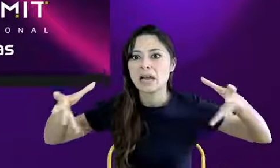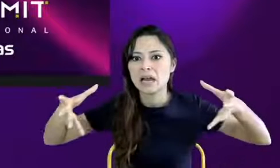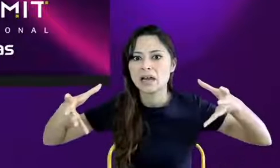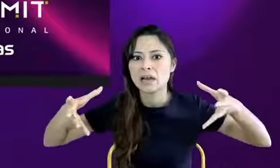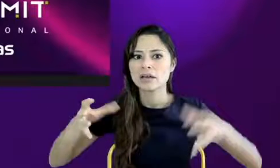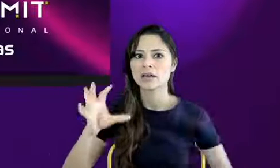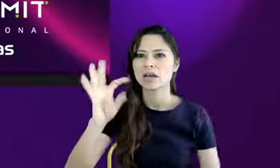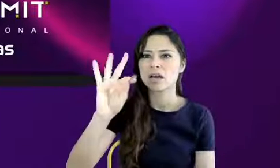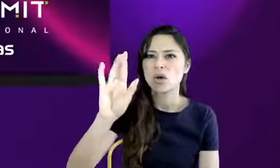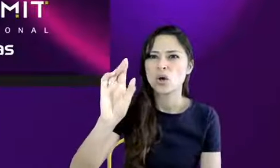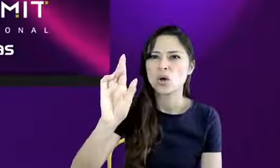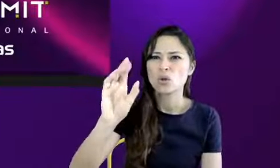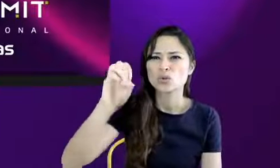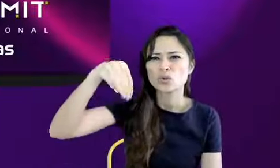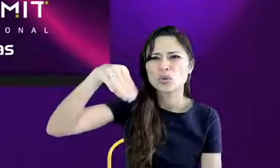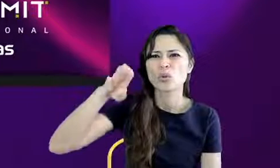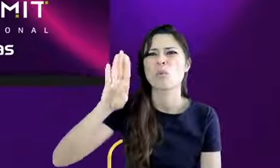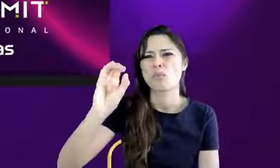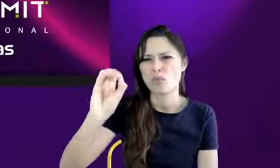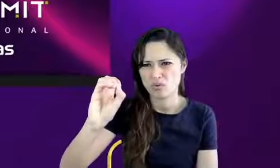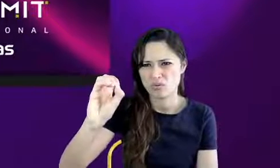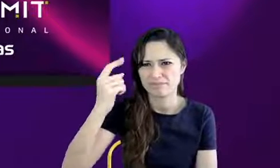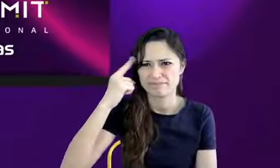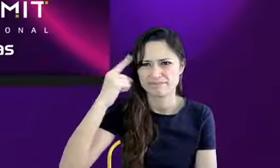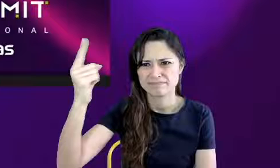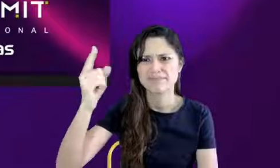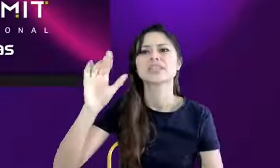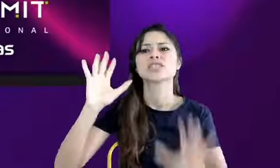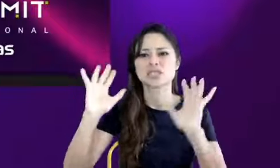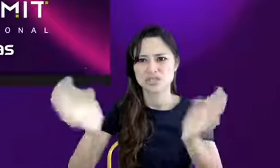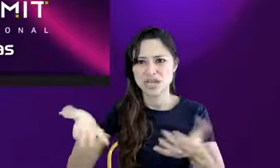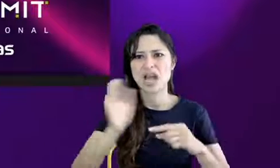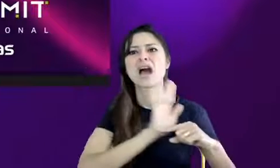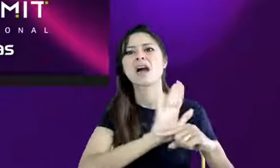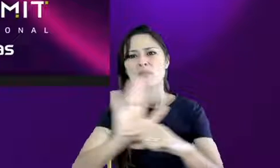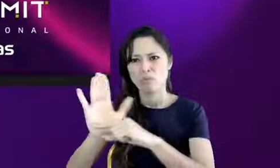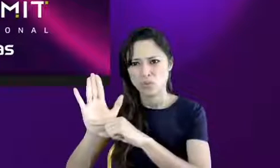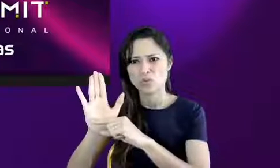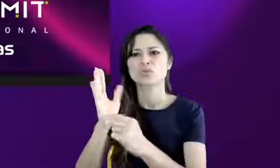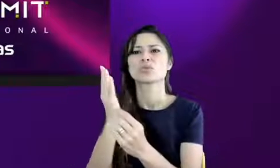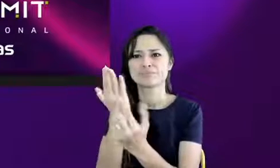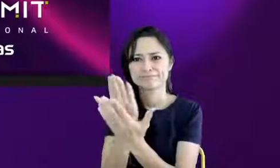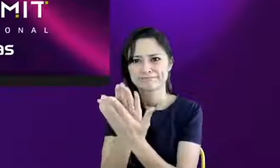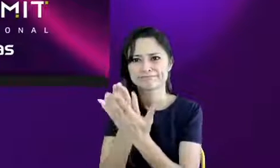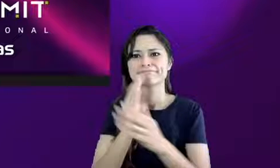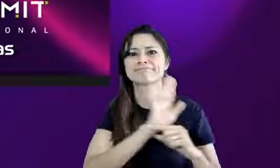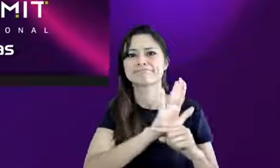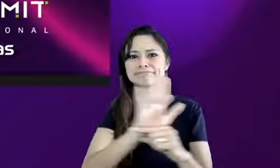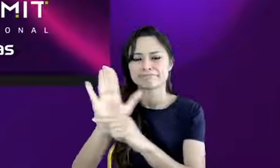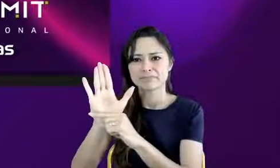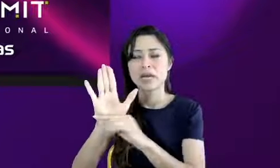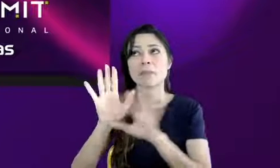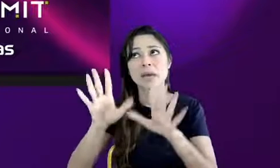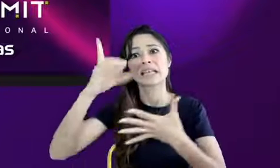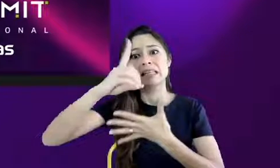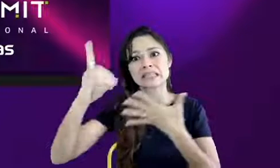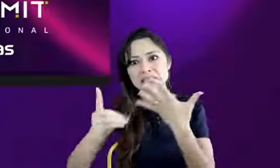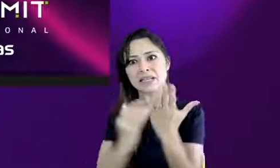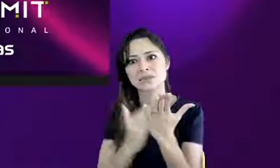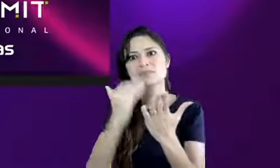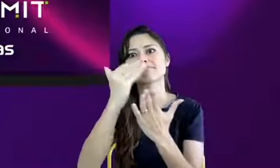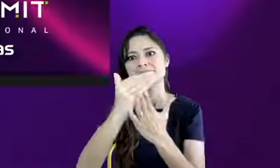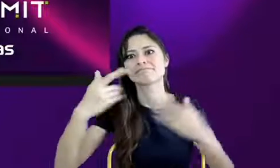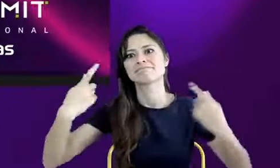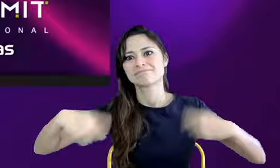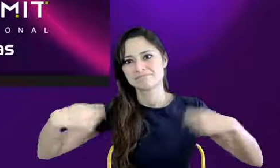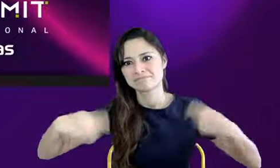tromboembólicos, isso já foi demonstrado na artrite reumatoide e na retocolite ulcerativa, nós precisamos de mais dados de longo prazo. Por conta disso, existe